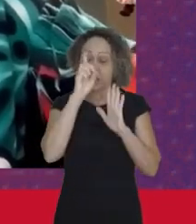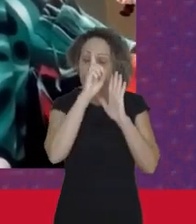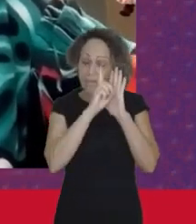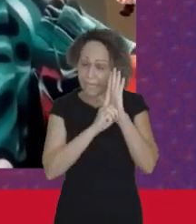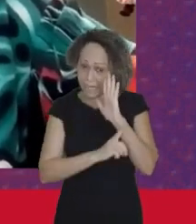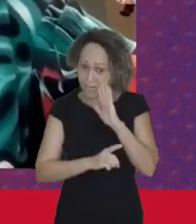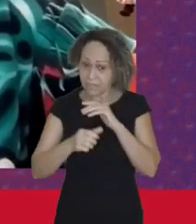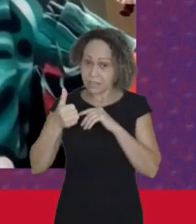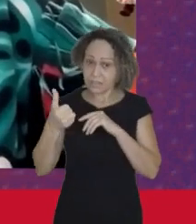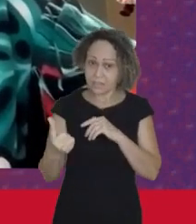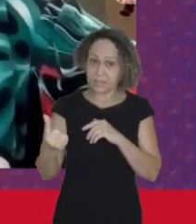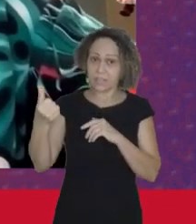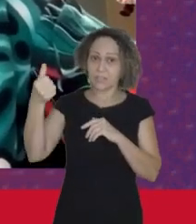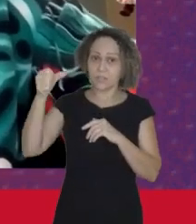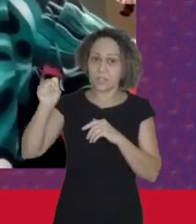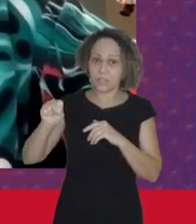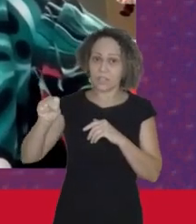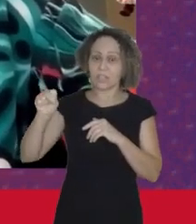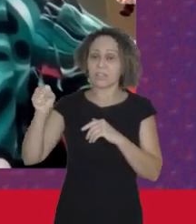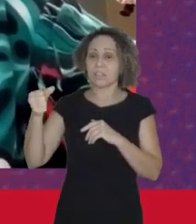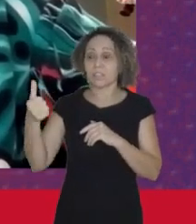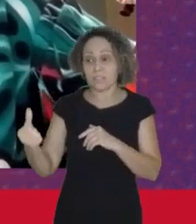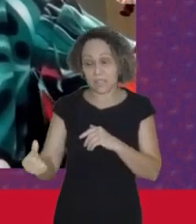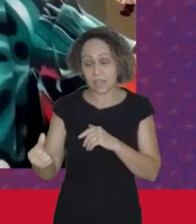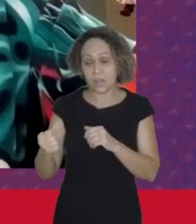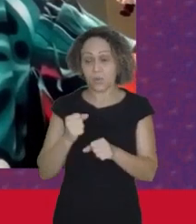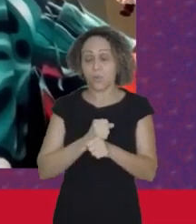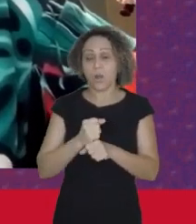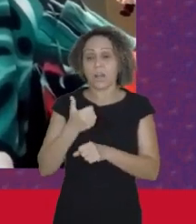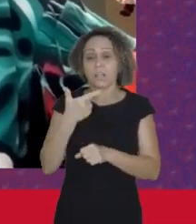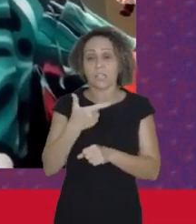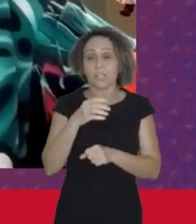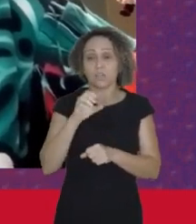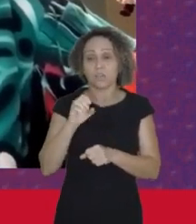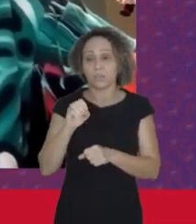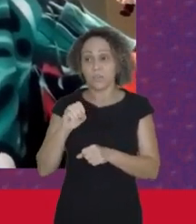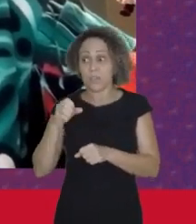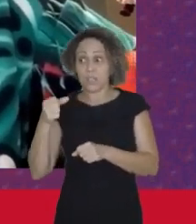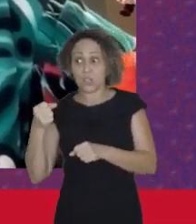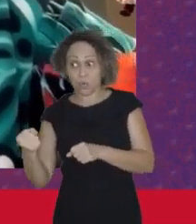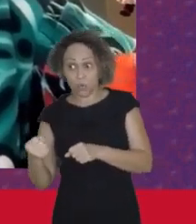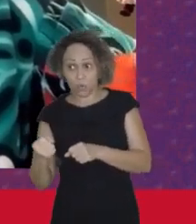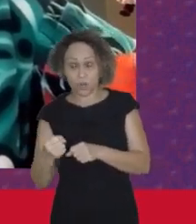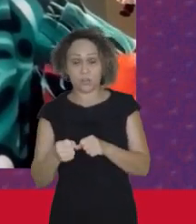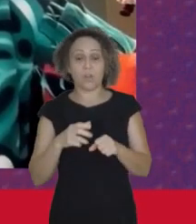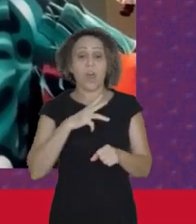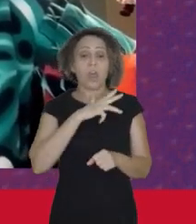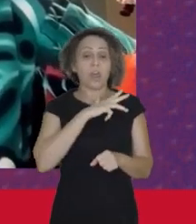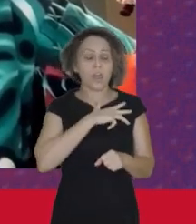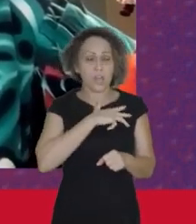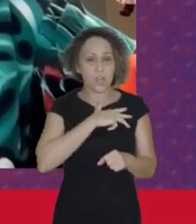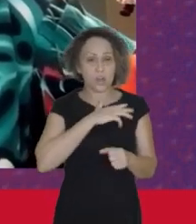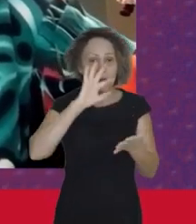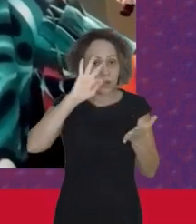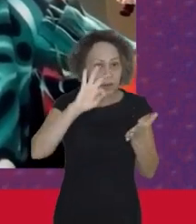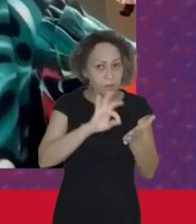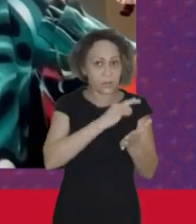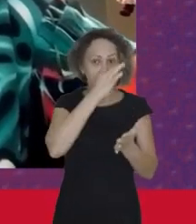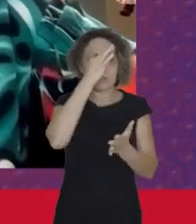de 2008 e sancionada pelo presidente Lula em 2009 pelo Decreto